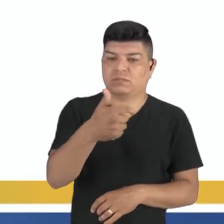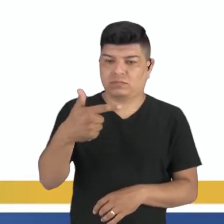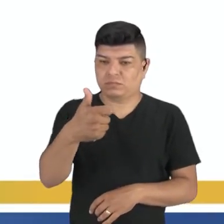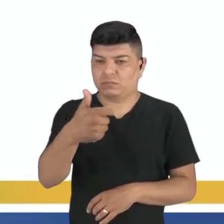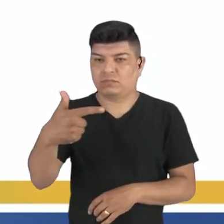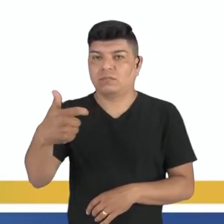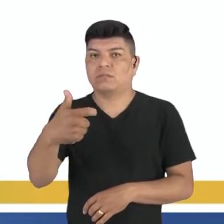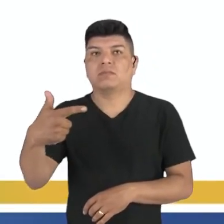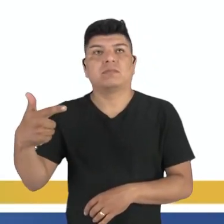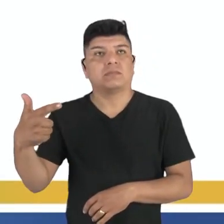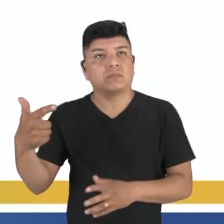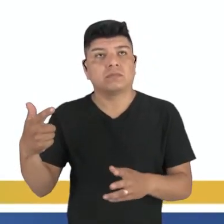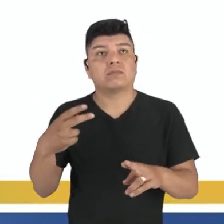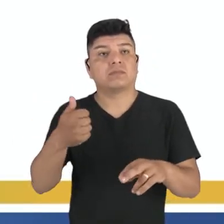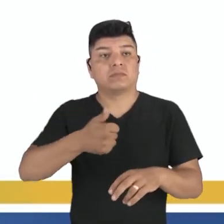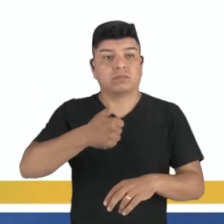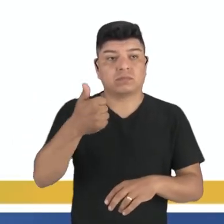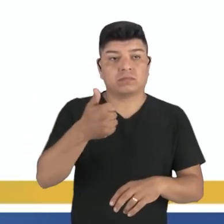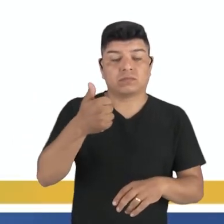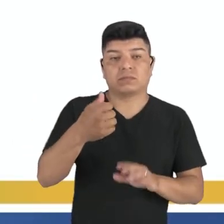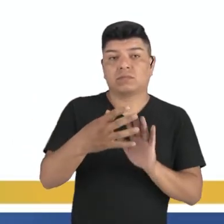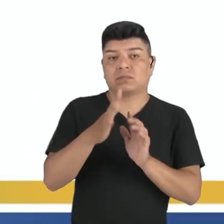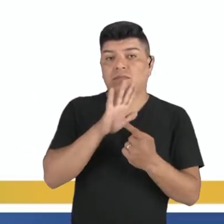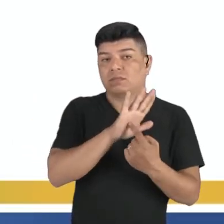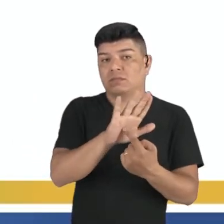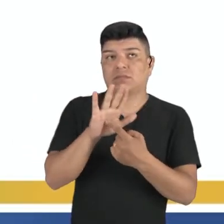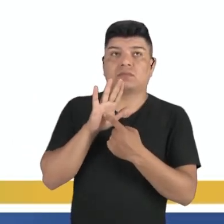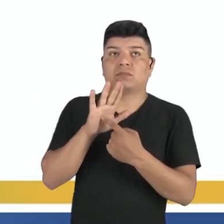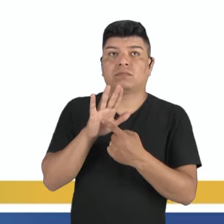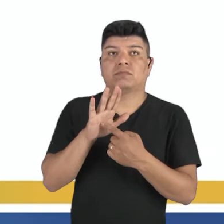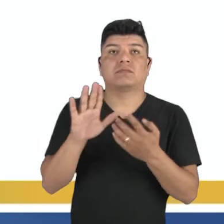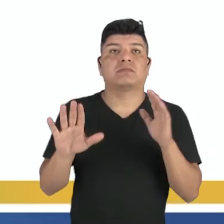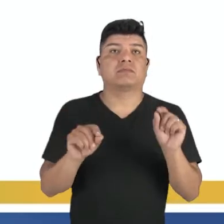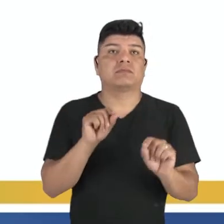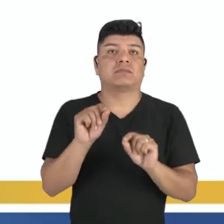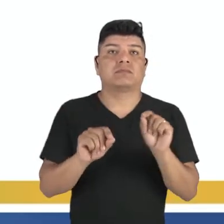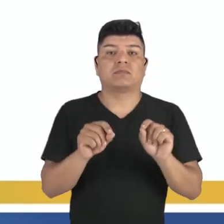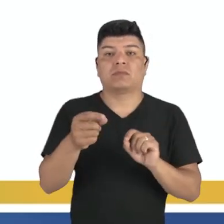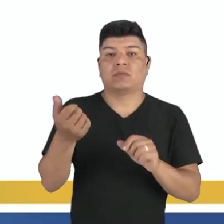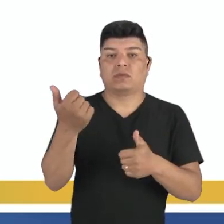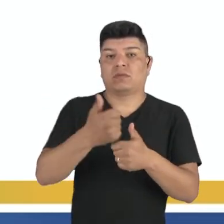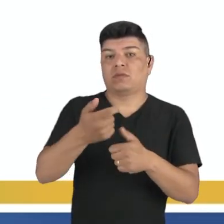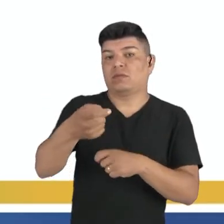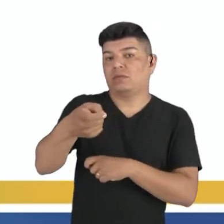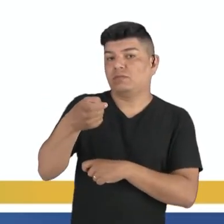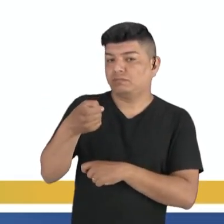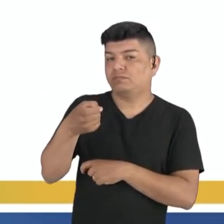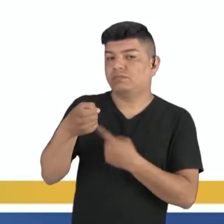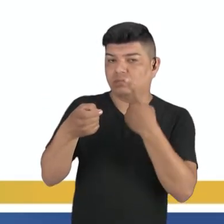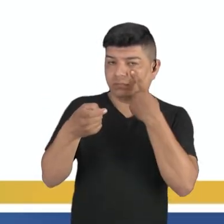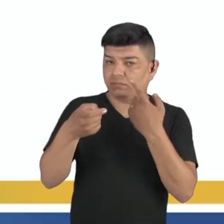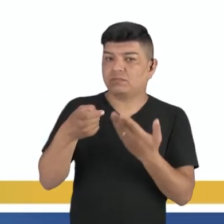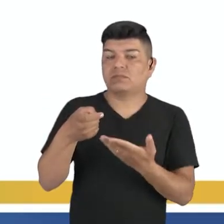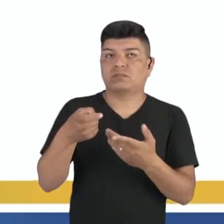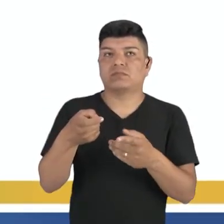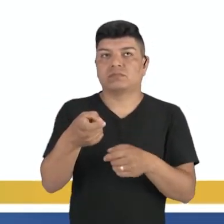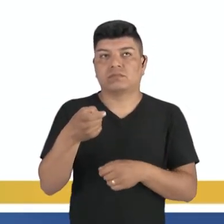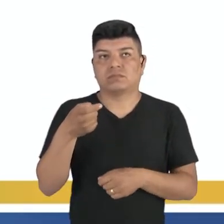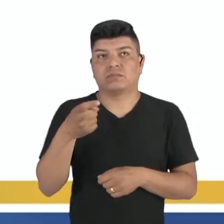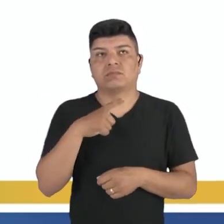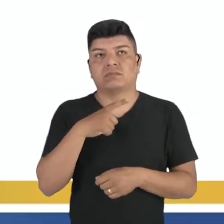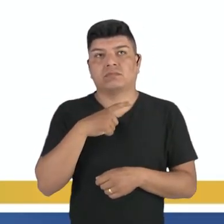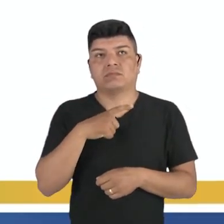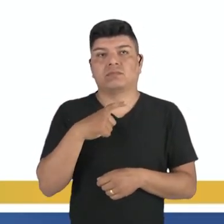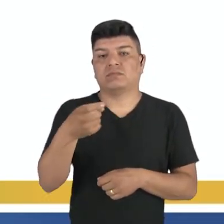5,121212. Então, primeiro, nós vamos representar essa dízima por x, né? Vamos chamá-la aí de x. Então, nós vamos